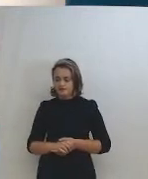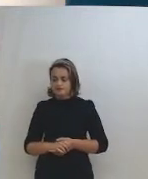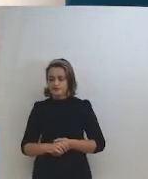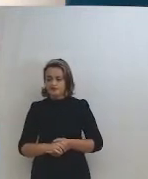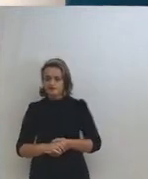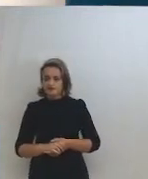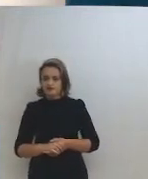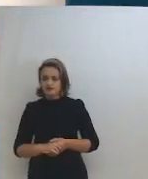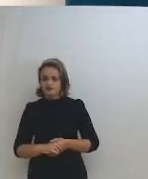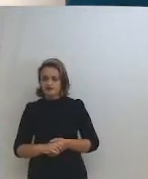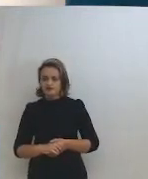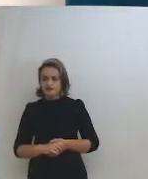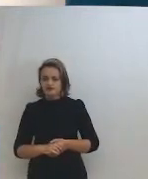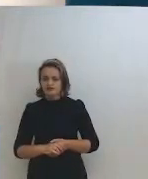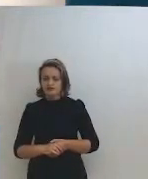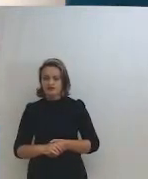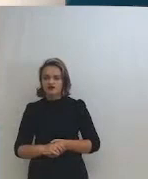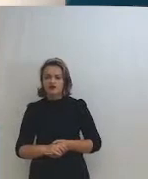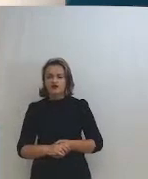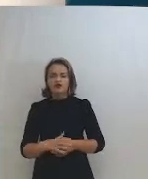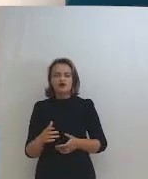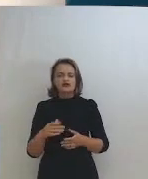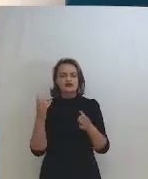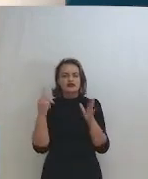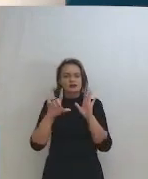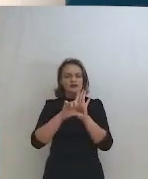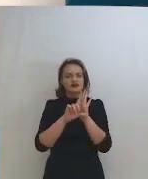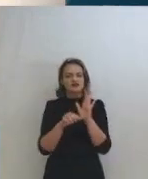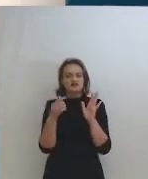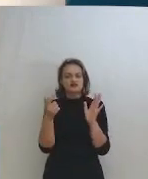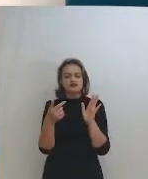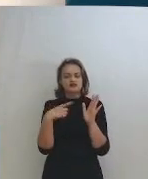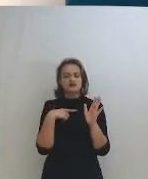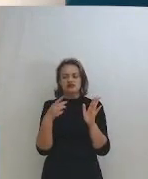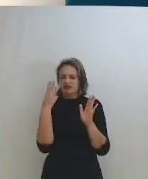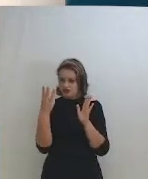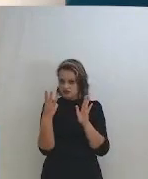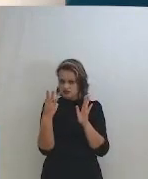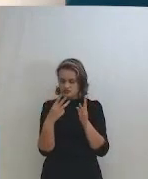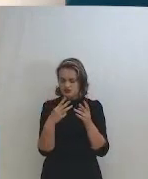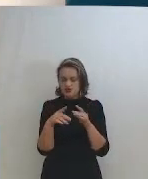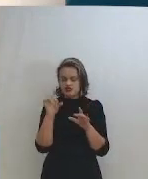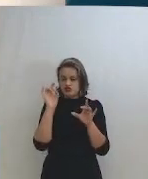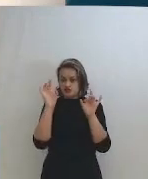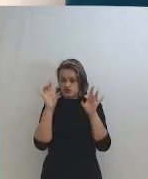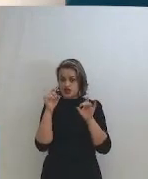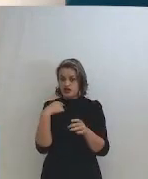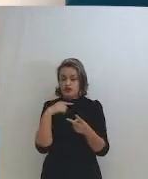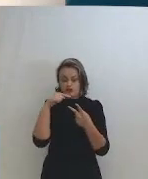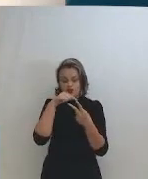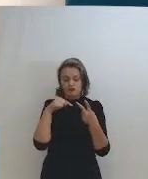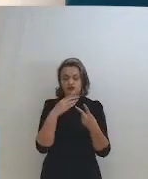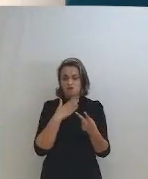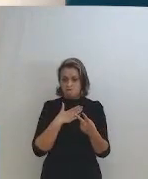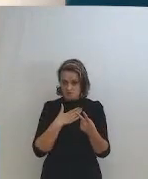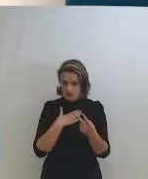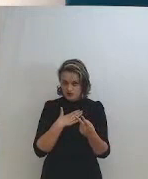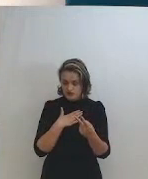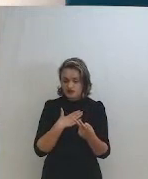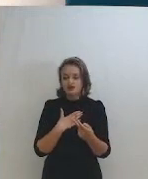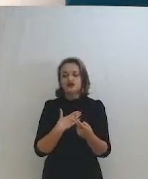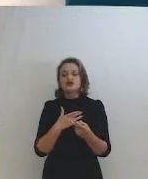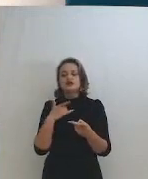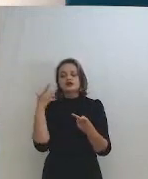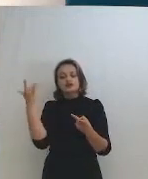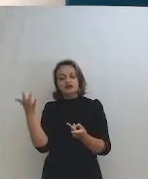Os três da minha lista são dois destaques meus e que eu estaria concedendo a